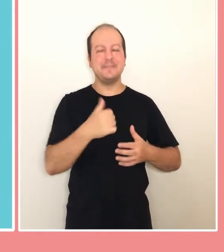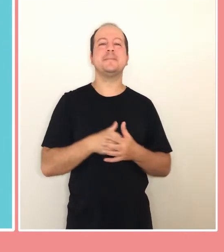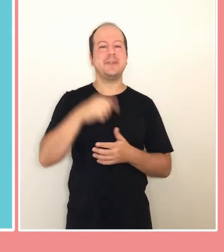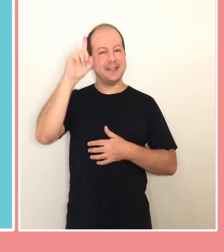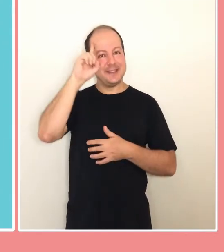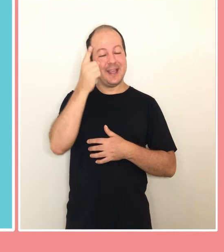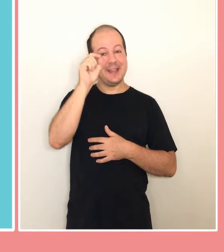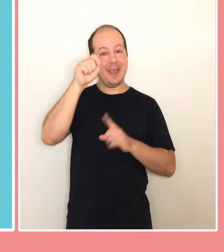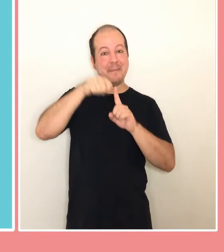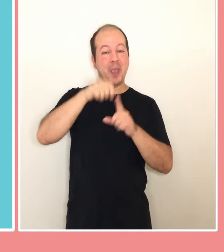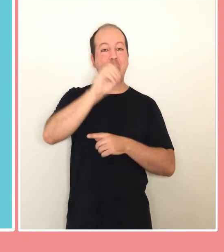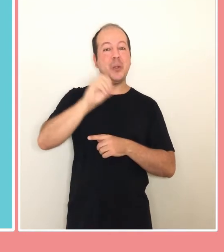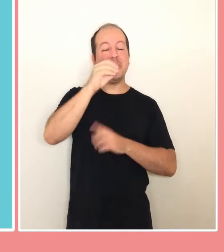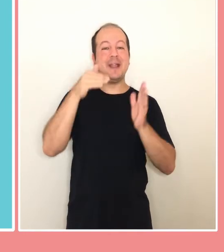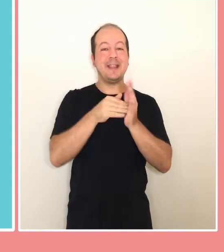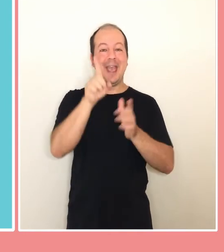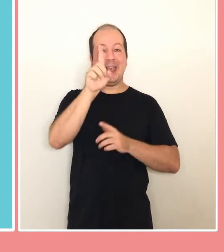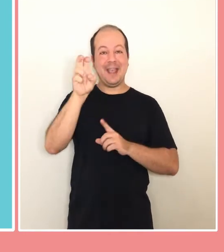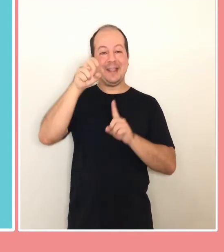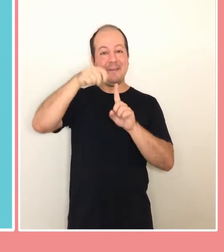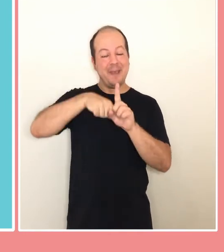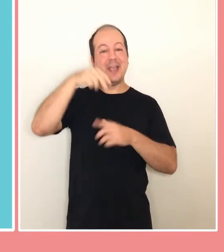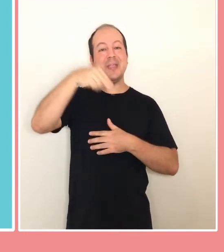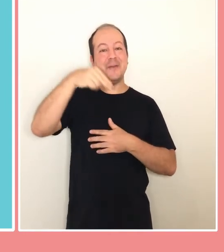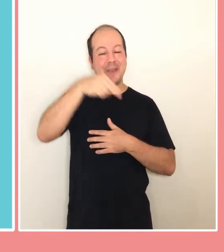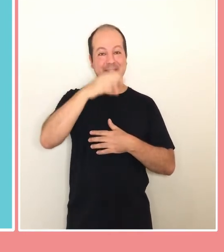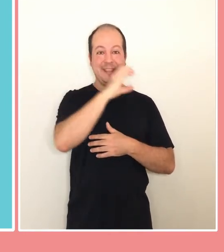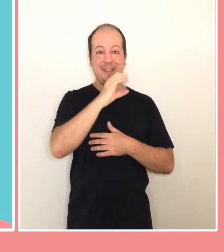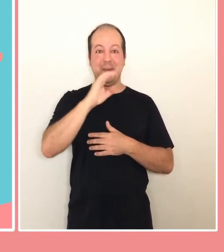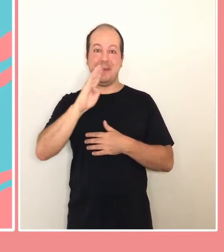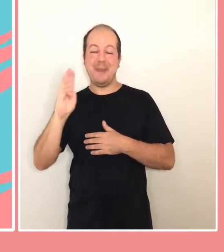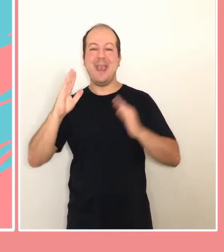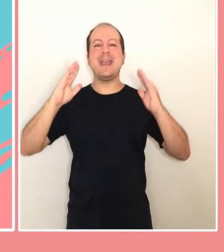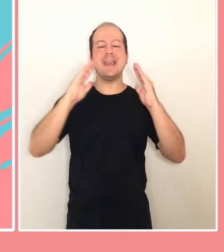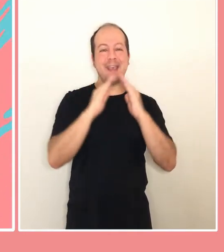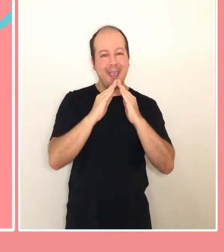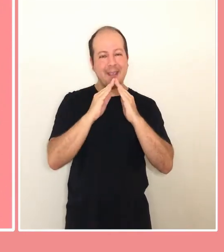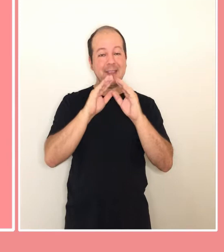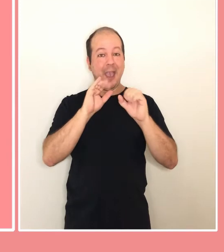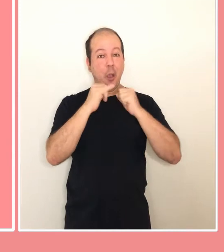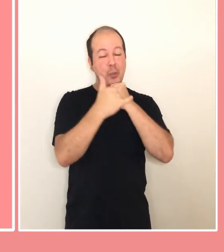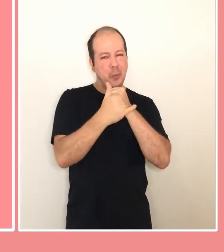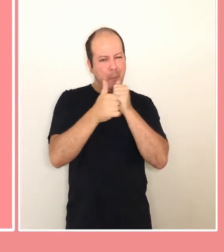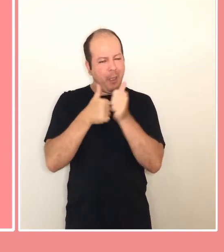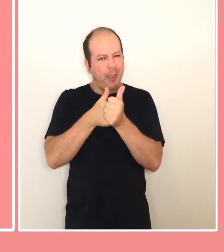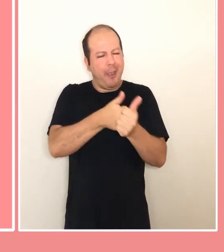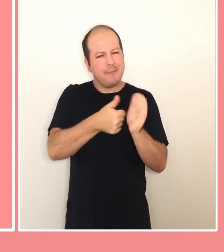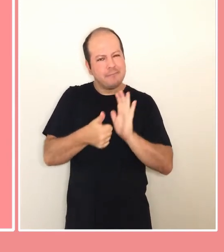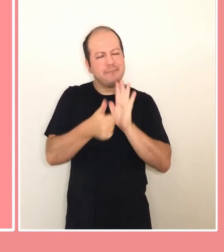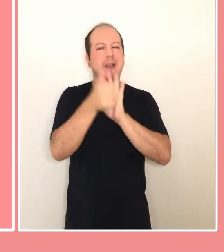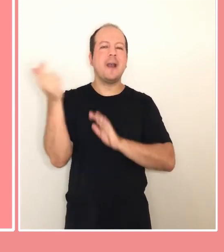dia 10 de outubro a 15 de novembro no CCBB em Casa. Se inscreva no nosso canal e embarque com a gente